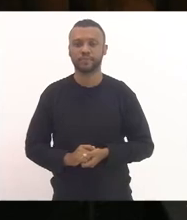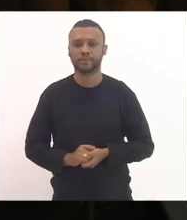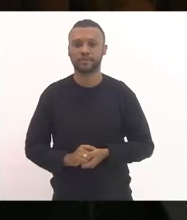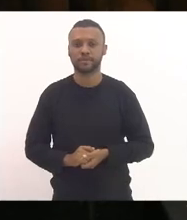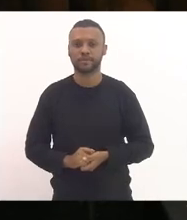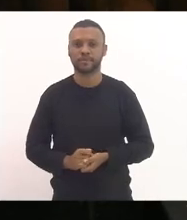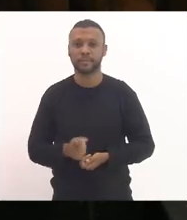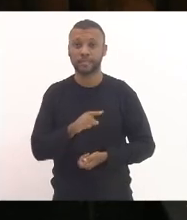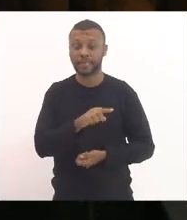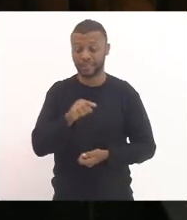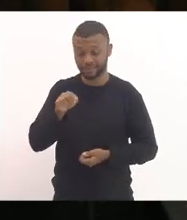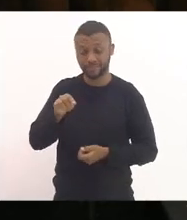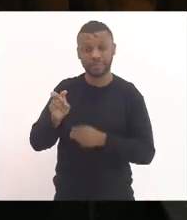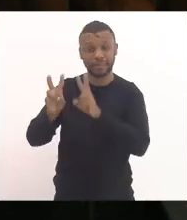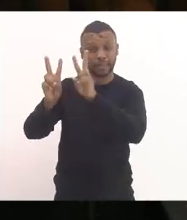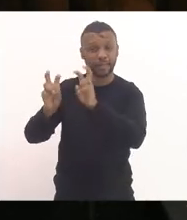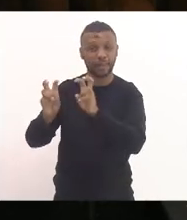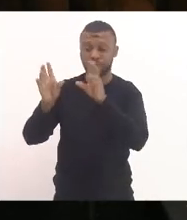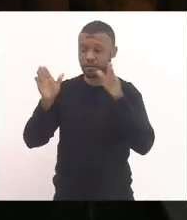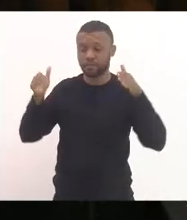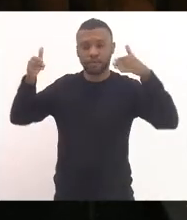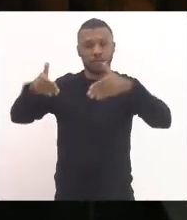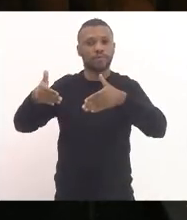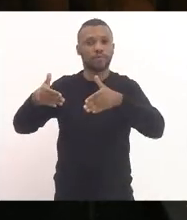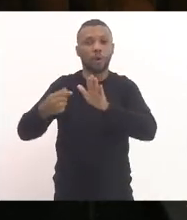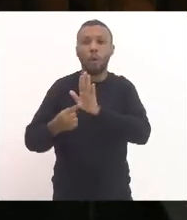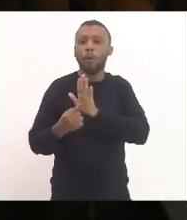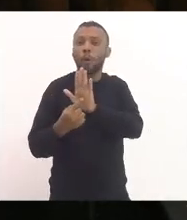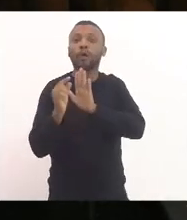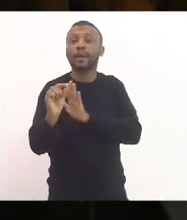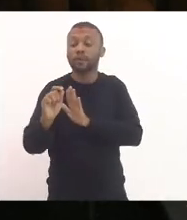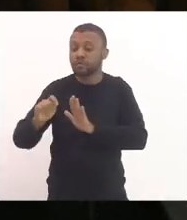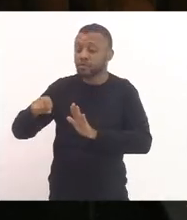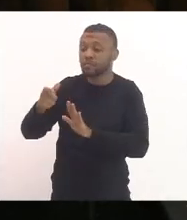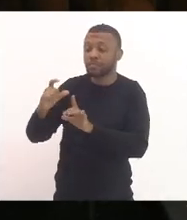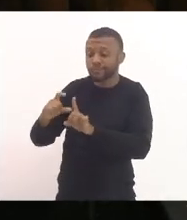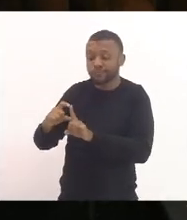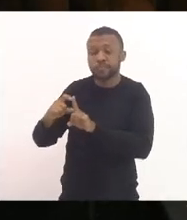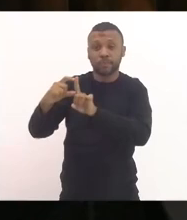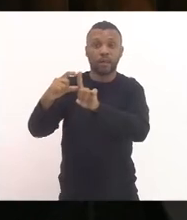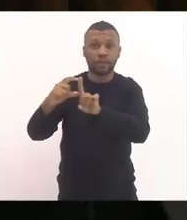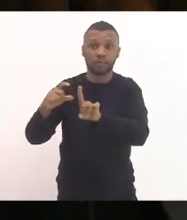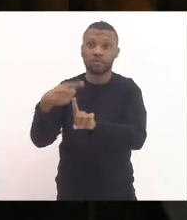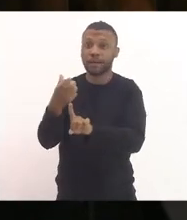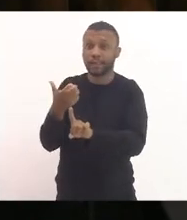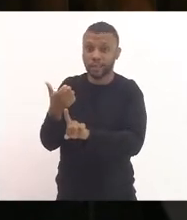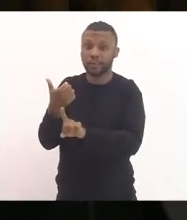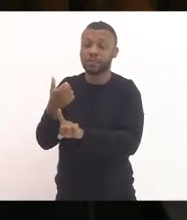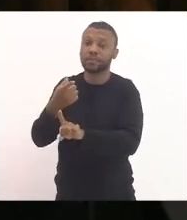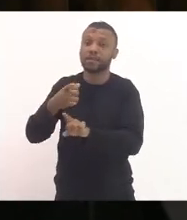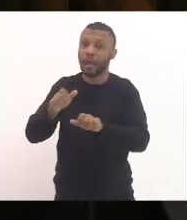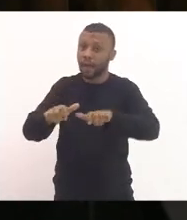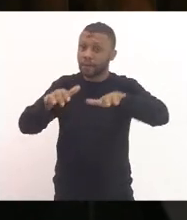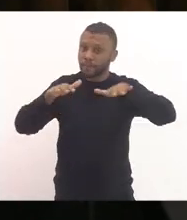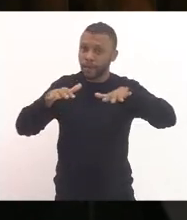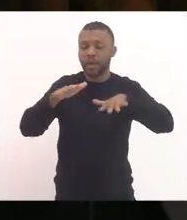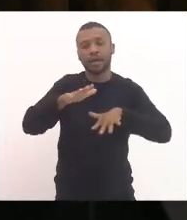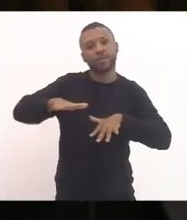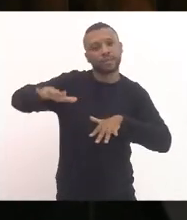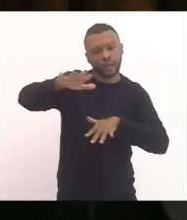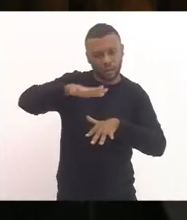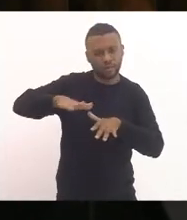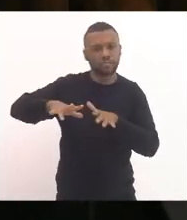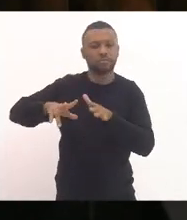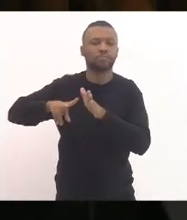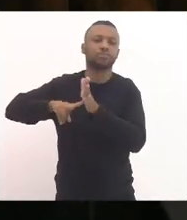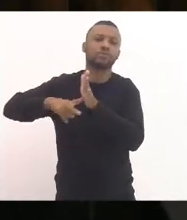nesse específico tema eu trago aqui realmente a termologia que nós desejamos que foi aprovada em assembleia-geral do